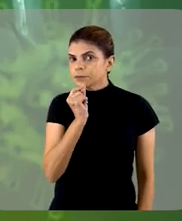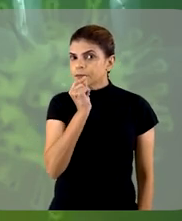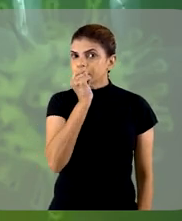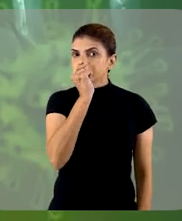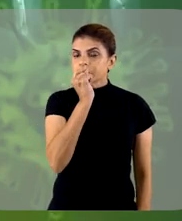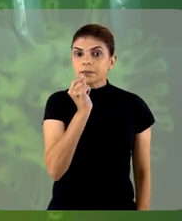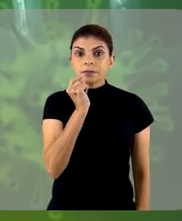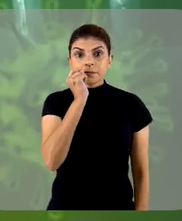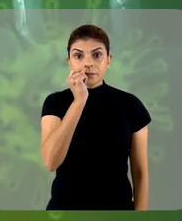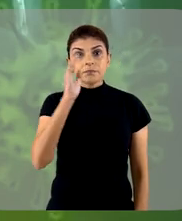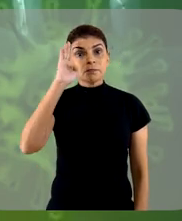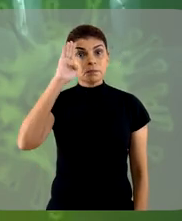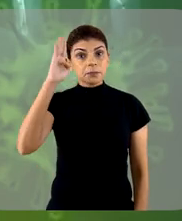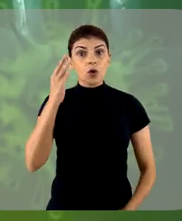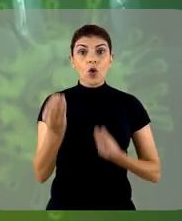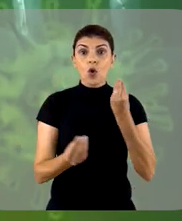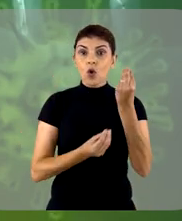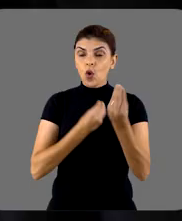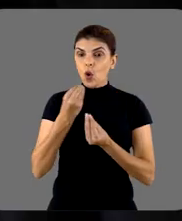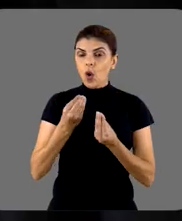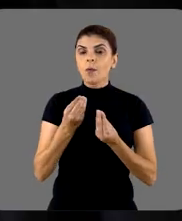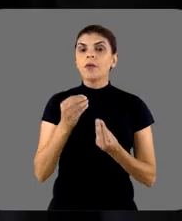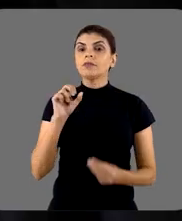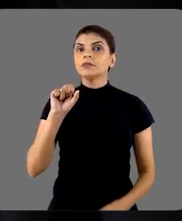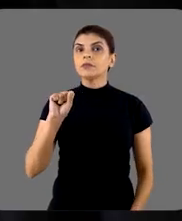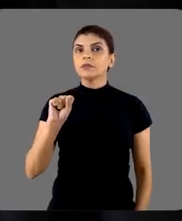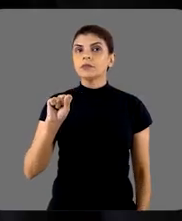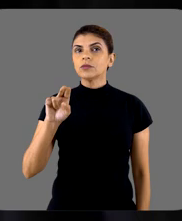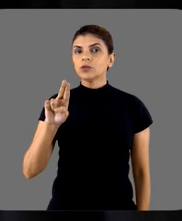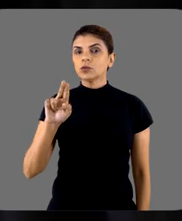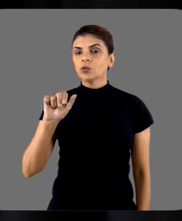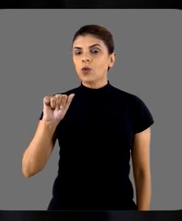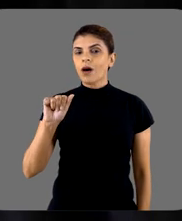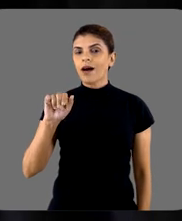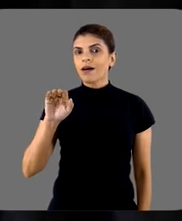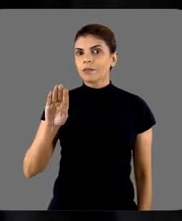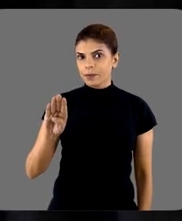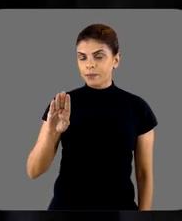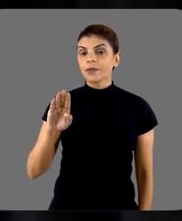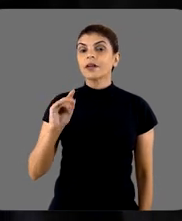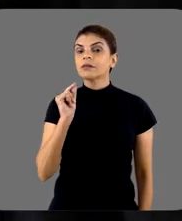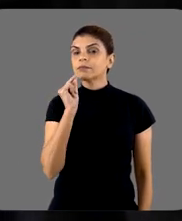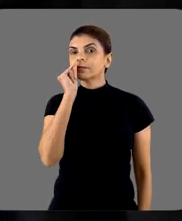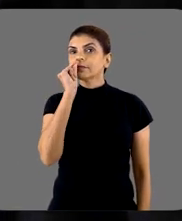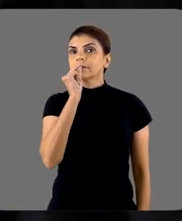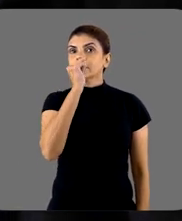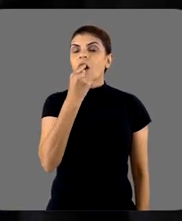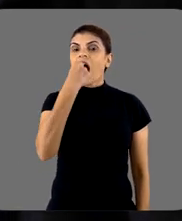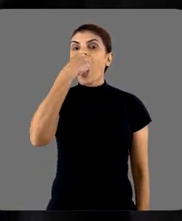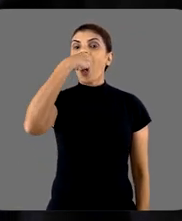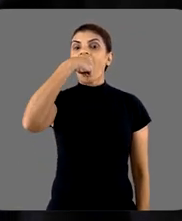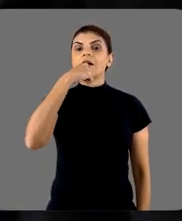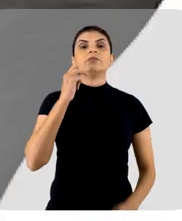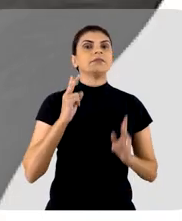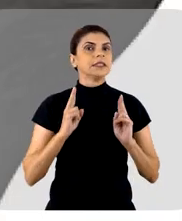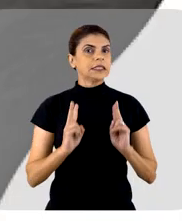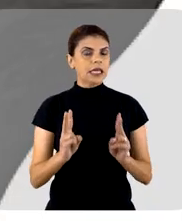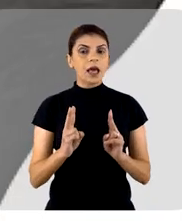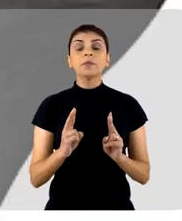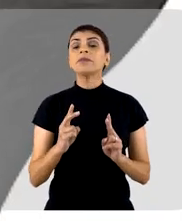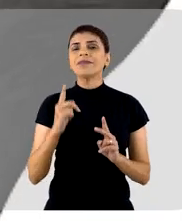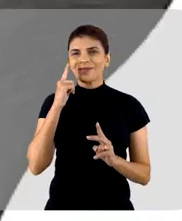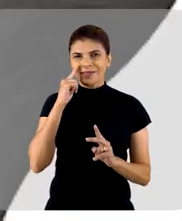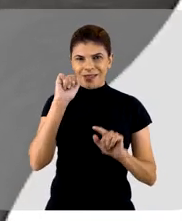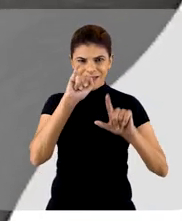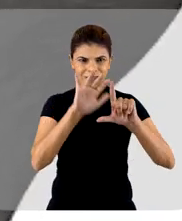para PCR é feita através daquele swab nasal e na garganta, sempre nas vias aéreas superiores. Então